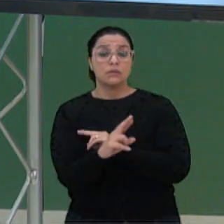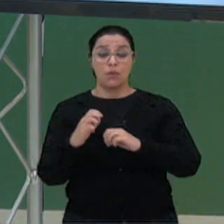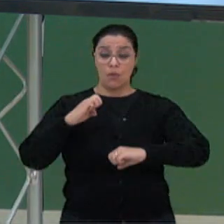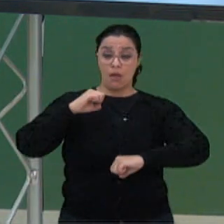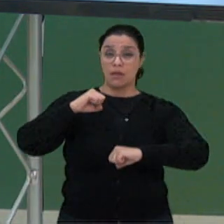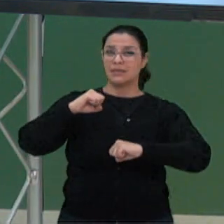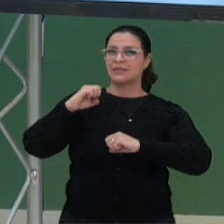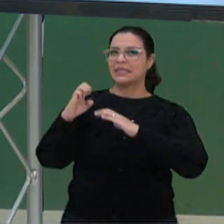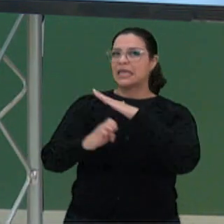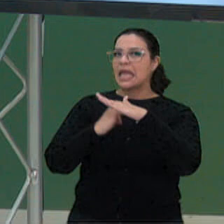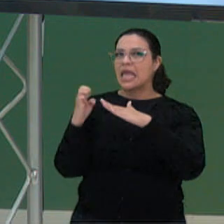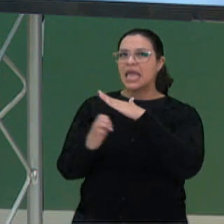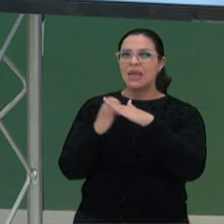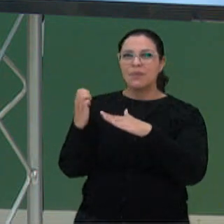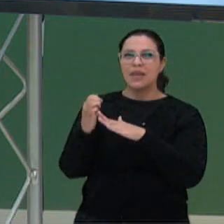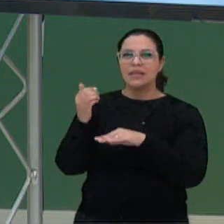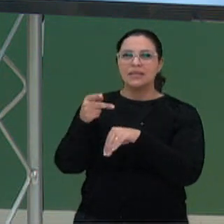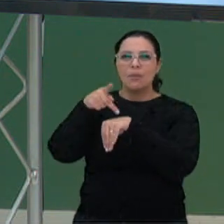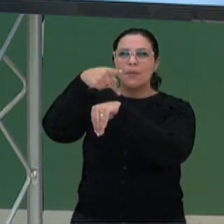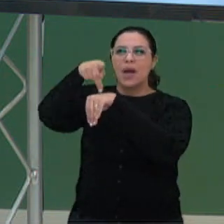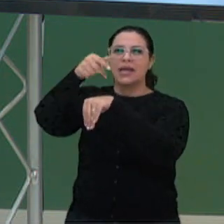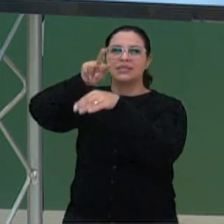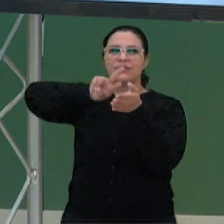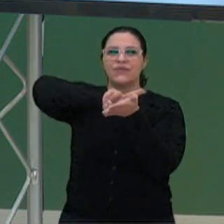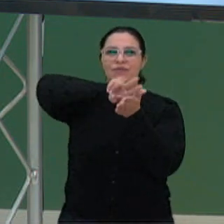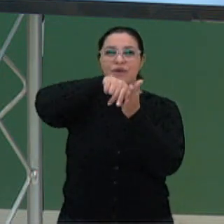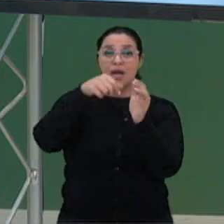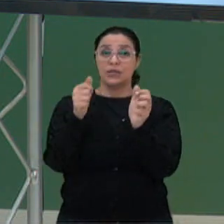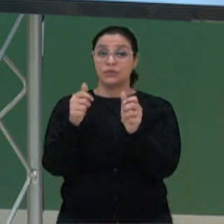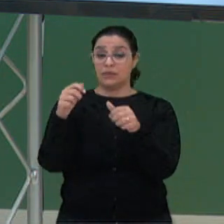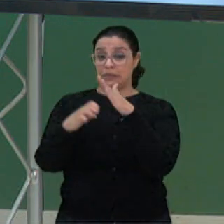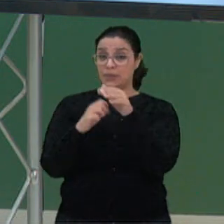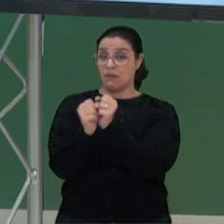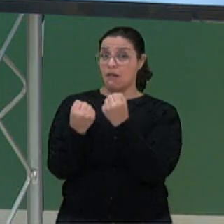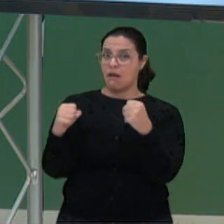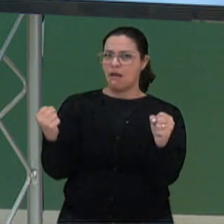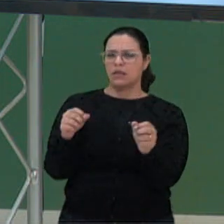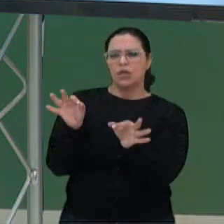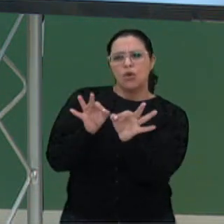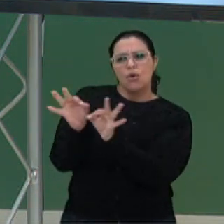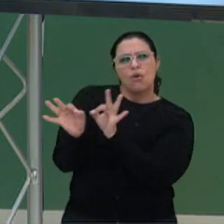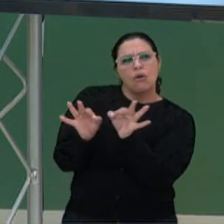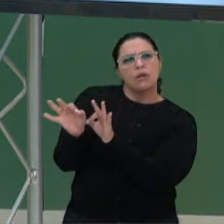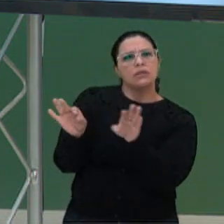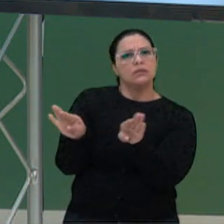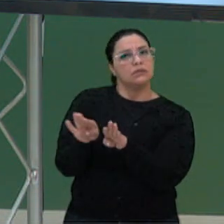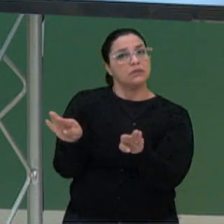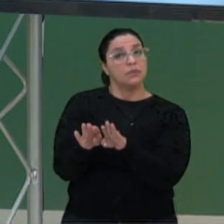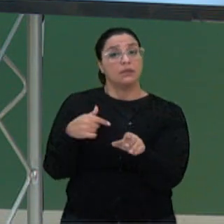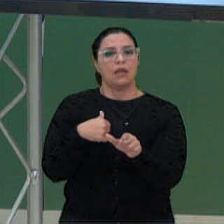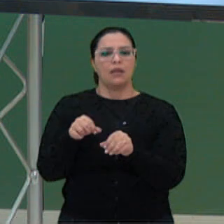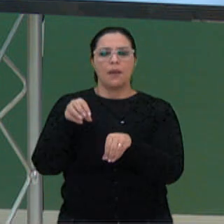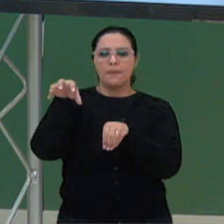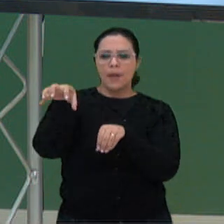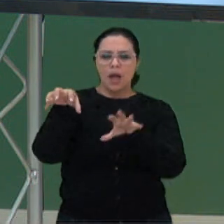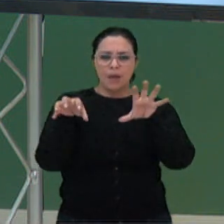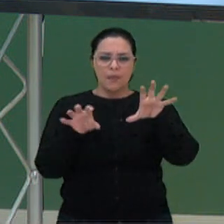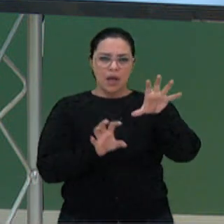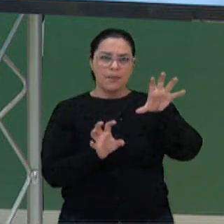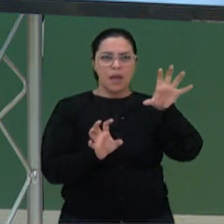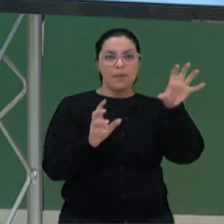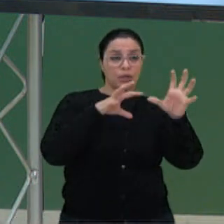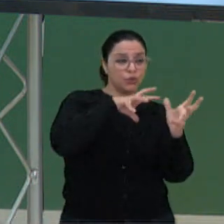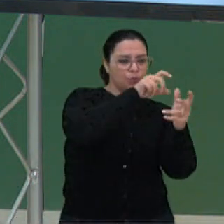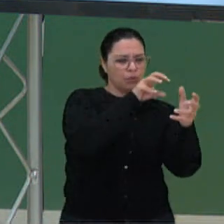empresas transnacionais, que são aquelas grandes corporações que se organizam e se distribuem pelo